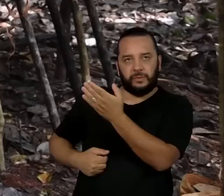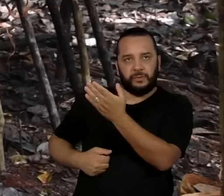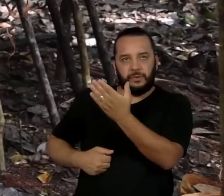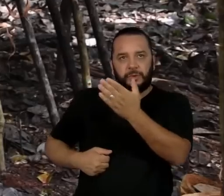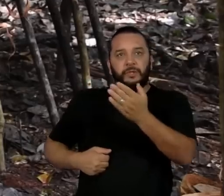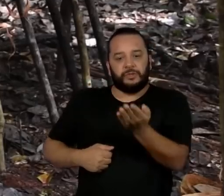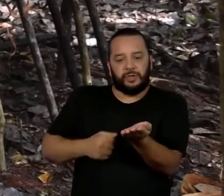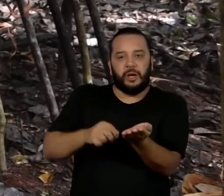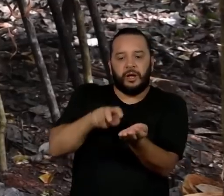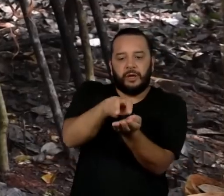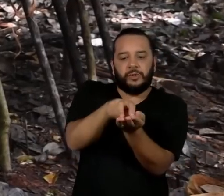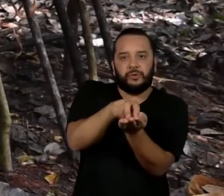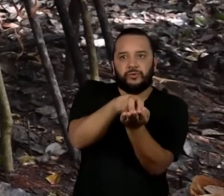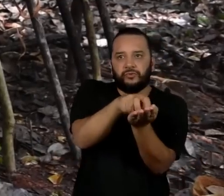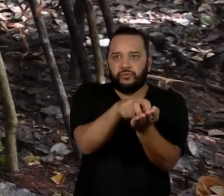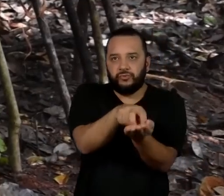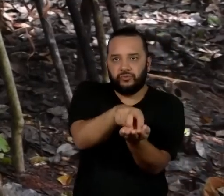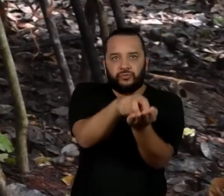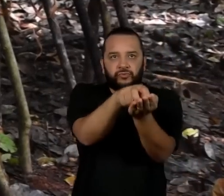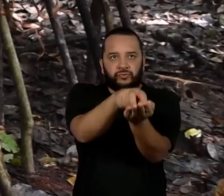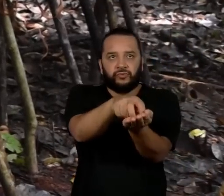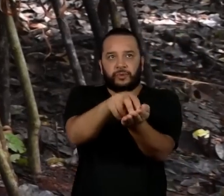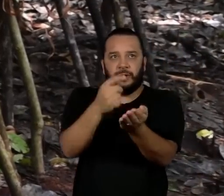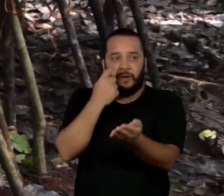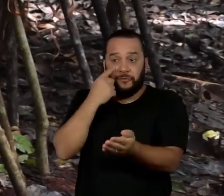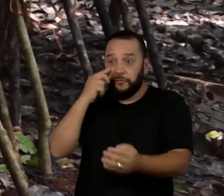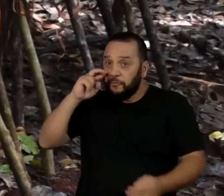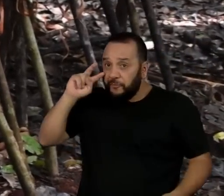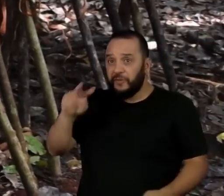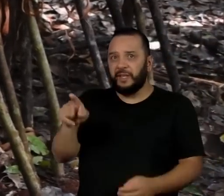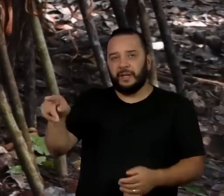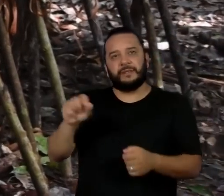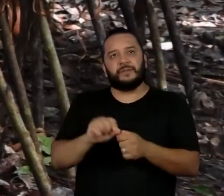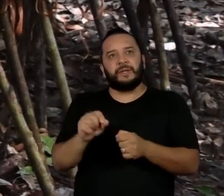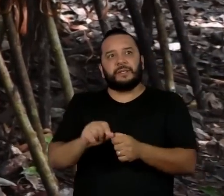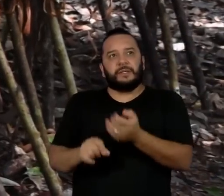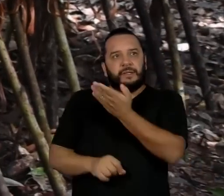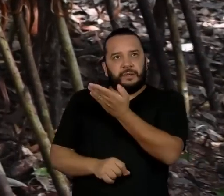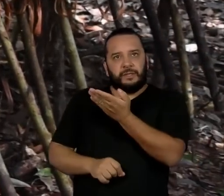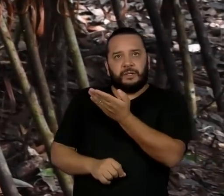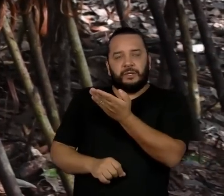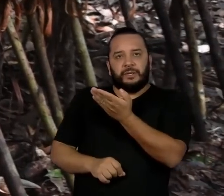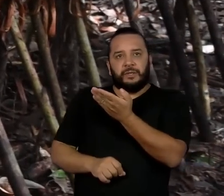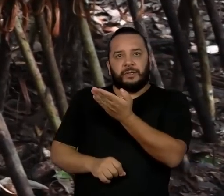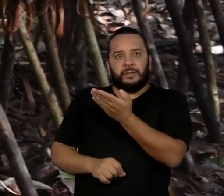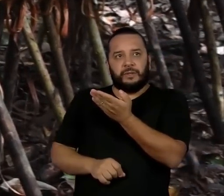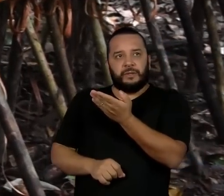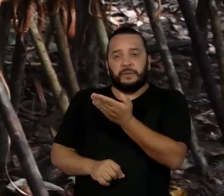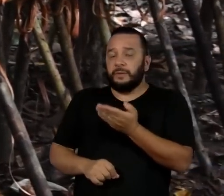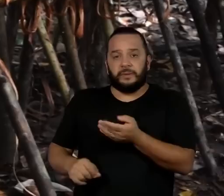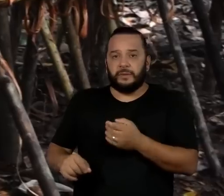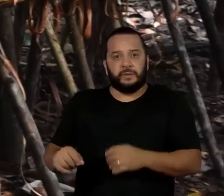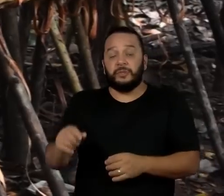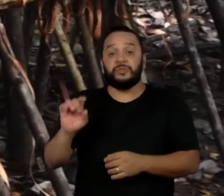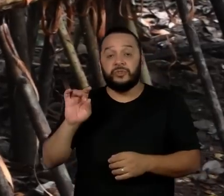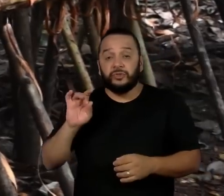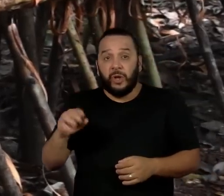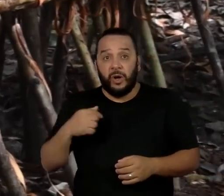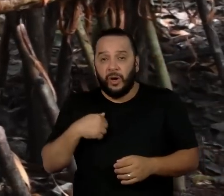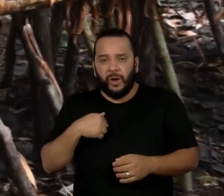Com o correr do tempo, ele incluiu nas fotos movimento. Passou a registrar também em vídeo os povos